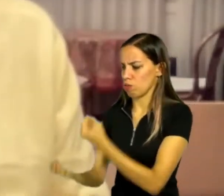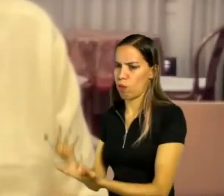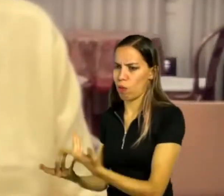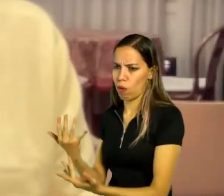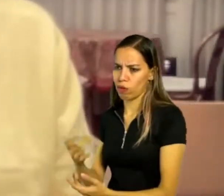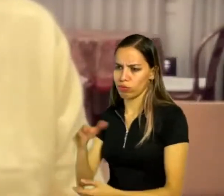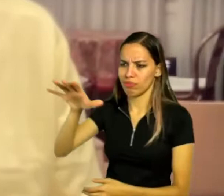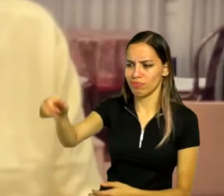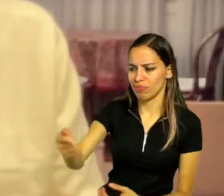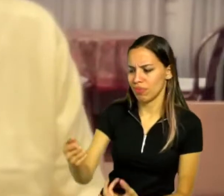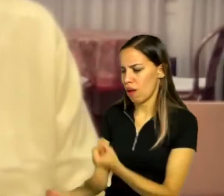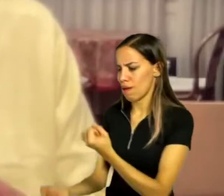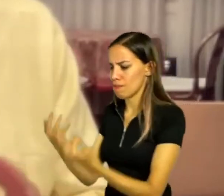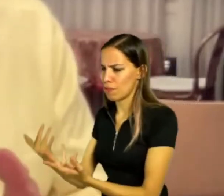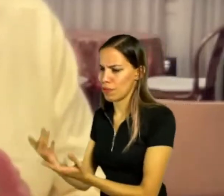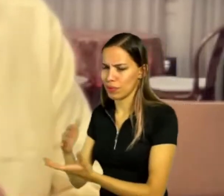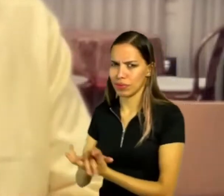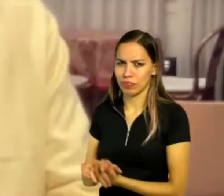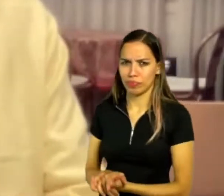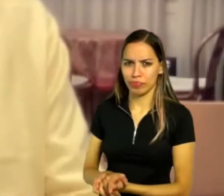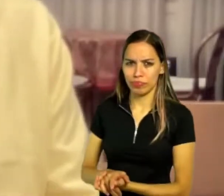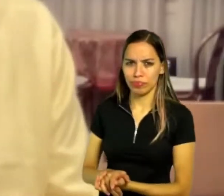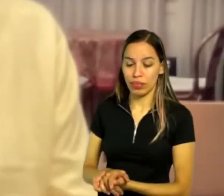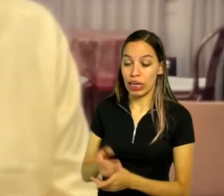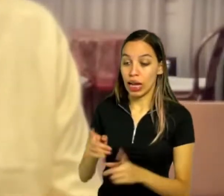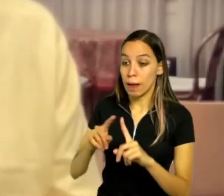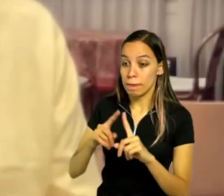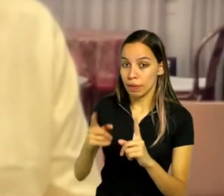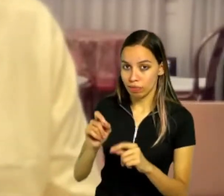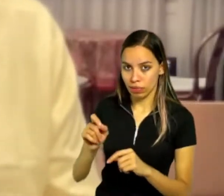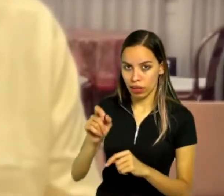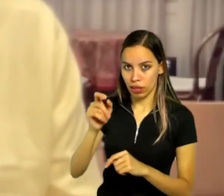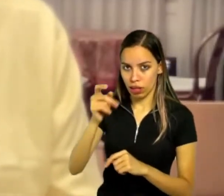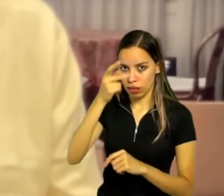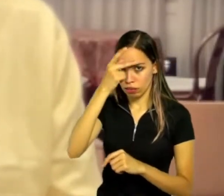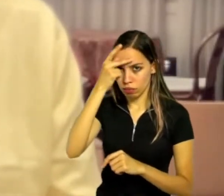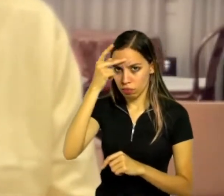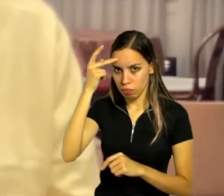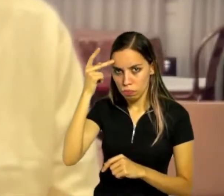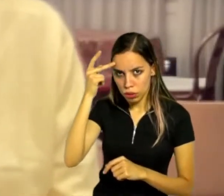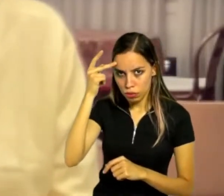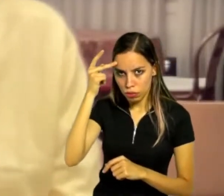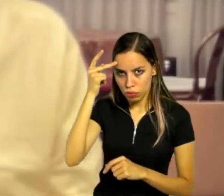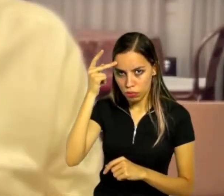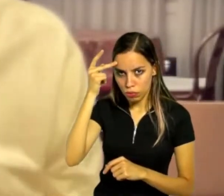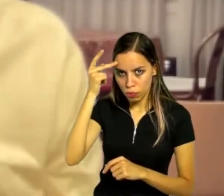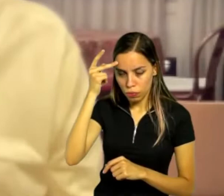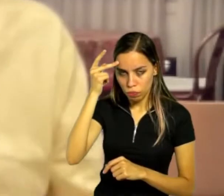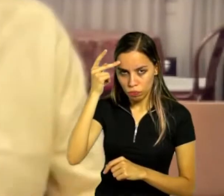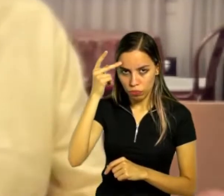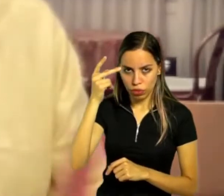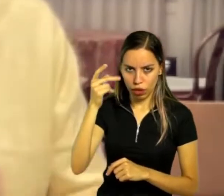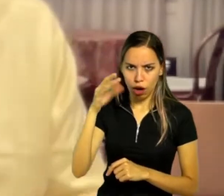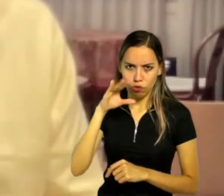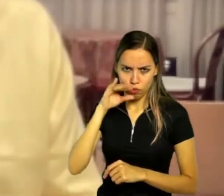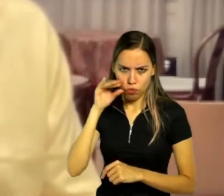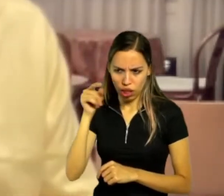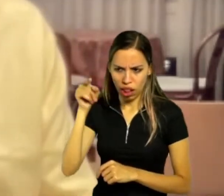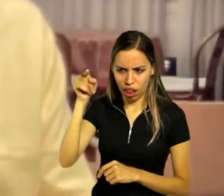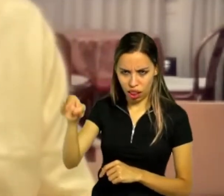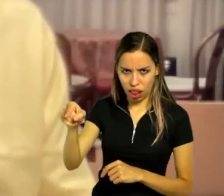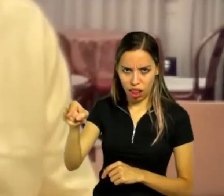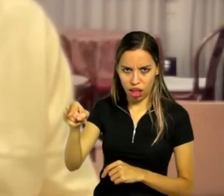mais na cadeia, ele diria, olha, deixa os funcionários aqui dentro, porque a única chance da polícia não